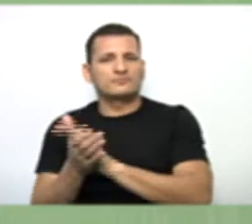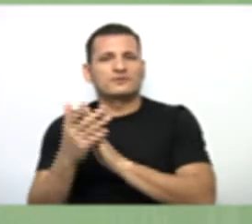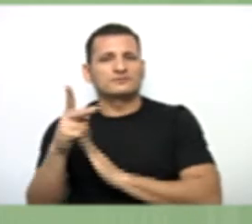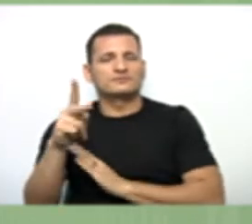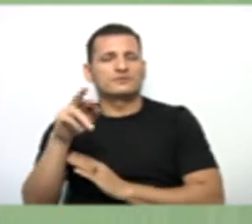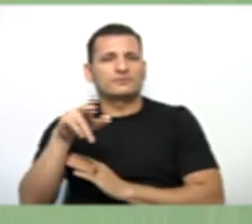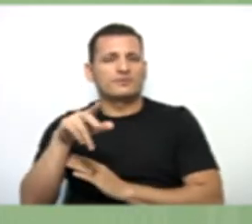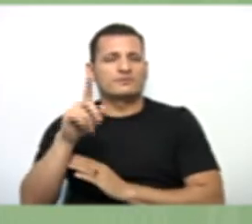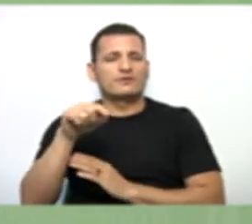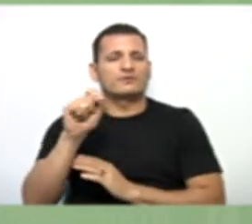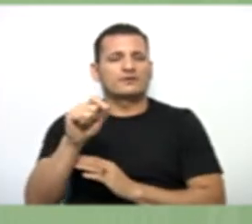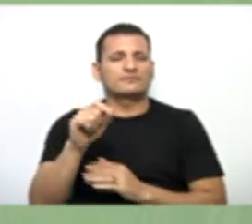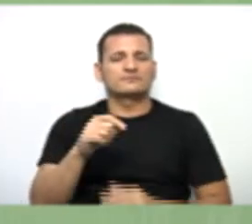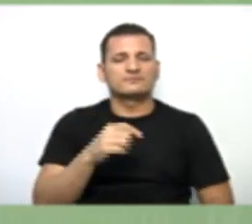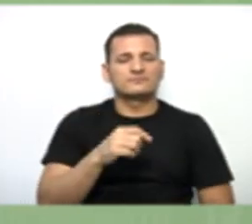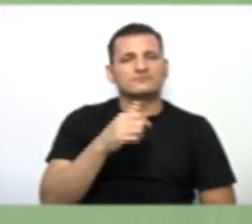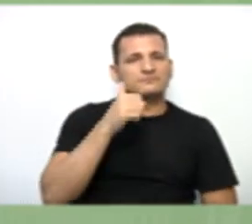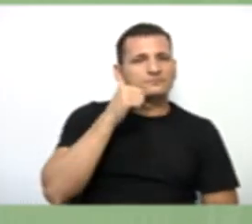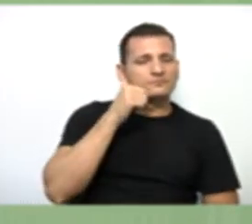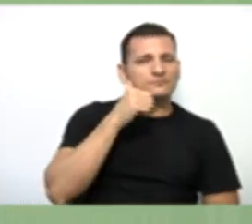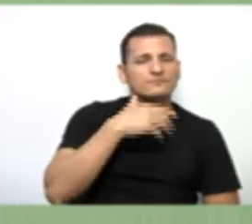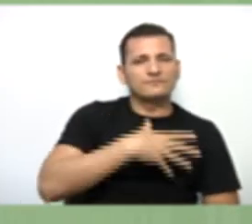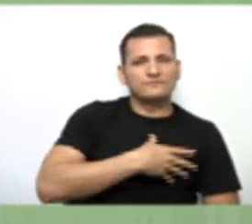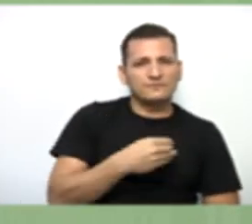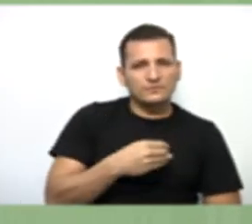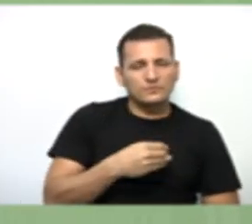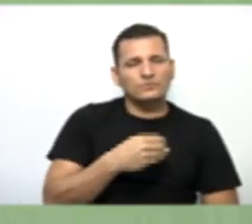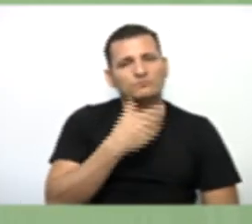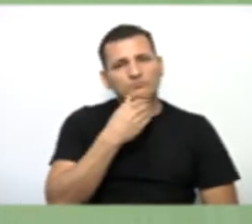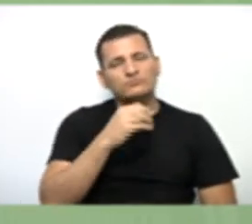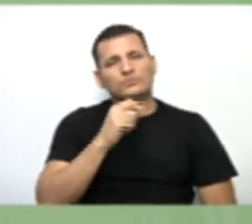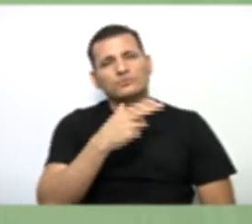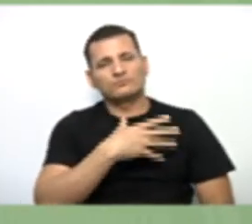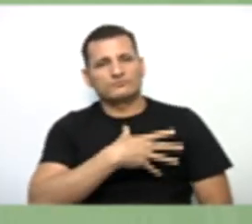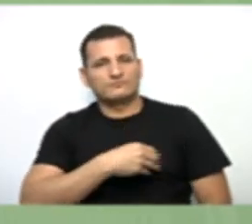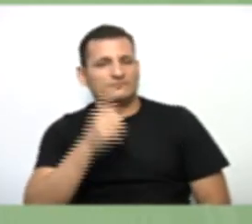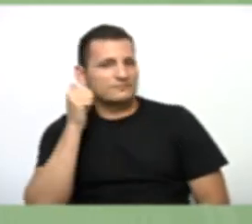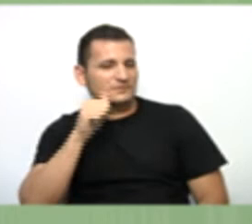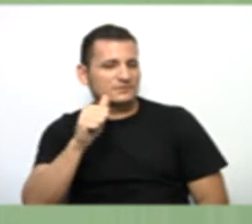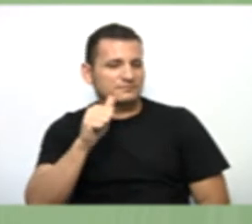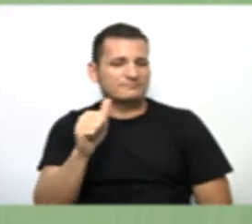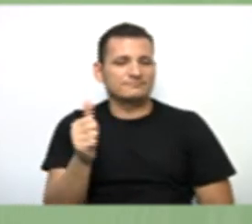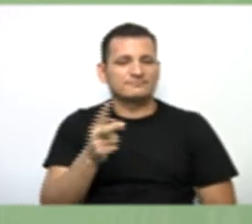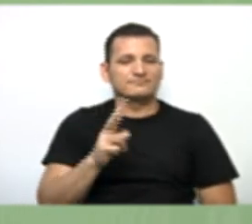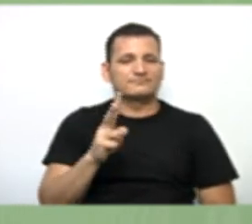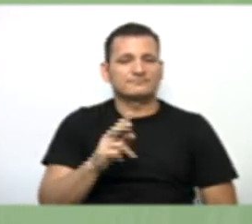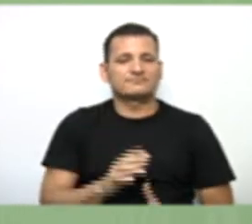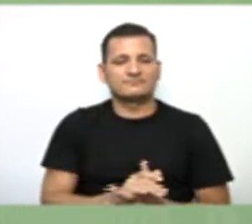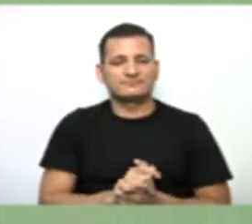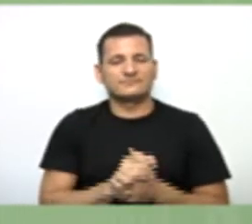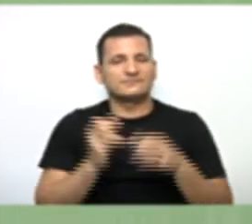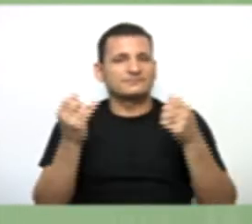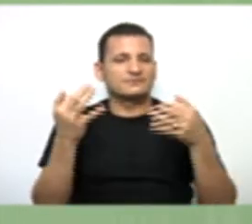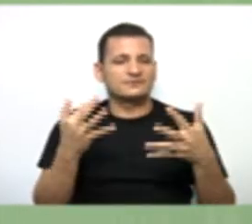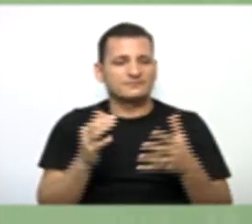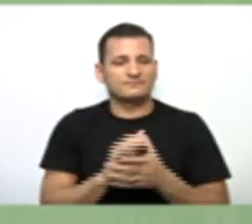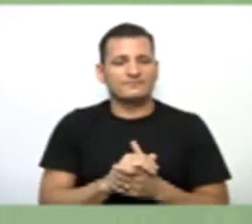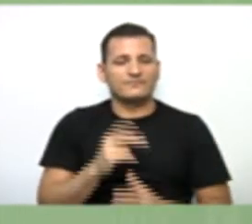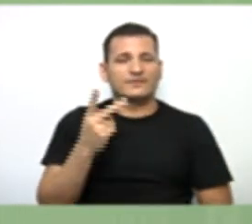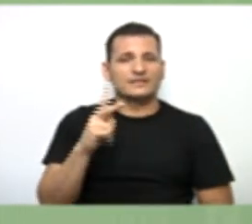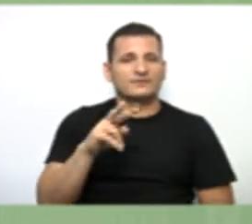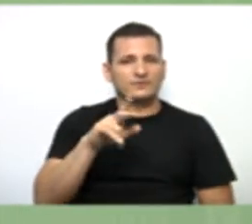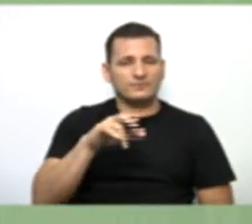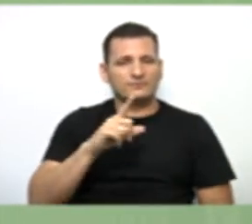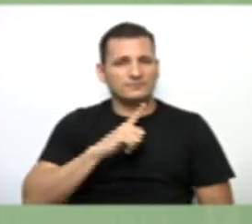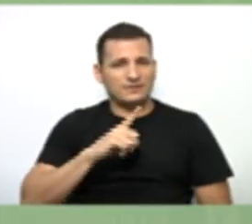Atenção, filho ou filha, dependendo do seu sexo, né? Filho ou filha. Explicação. Seu irmão